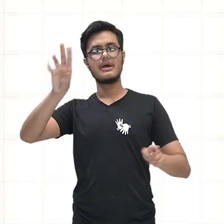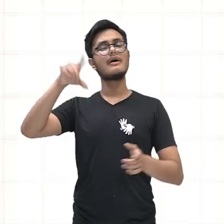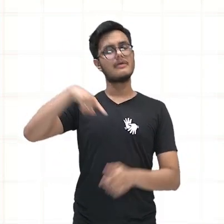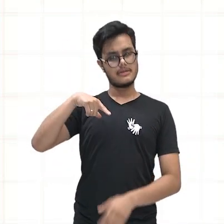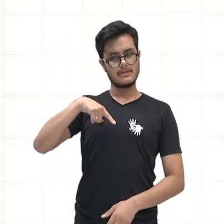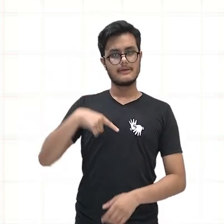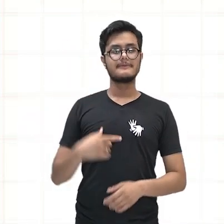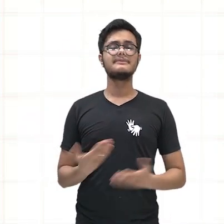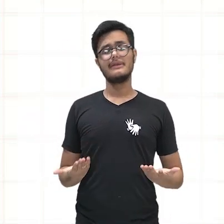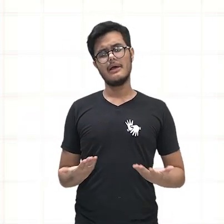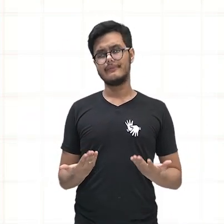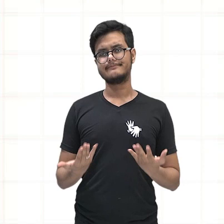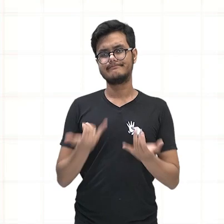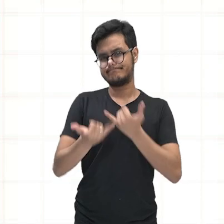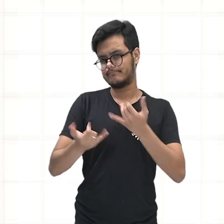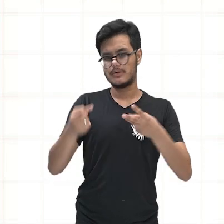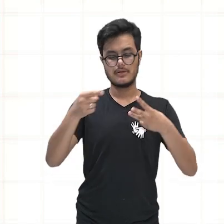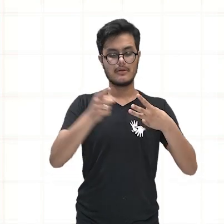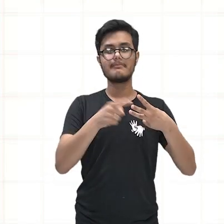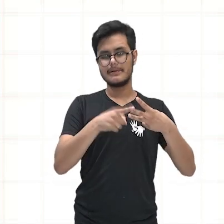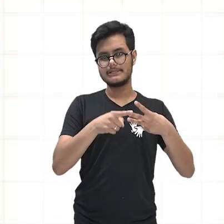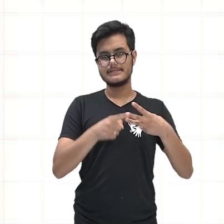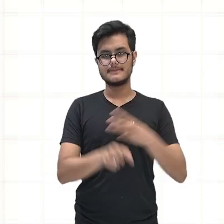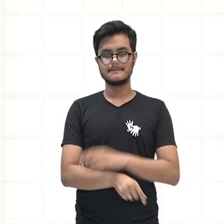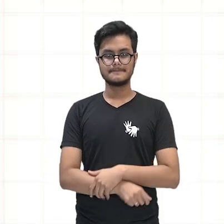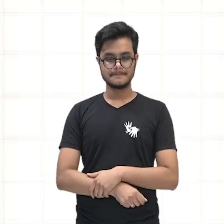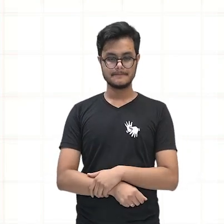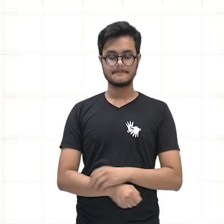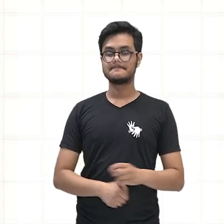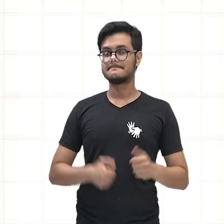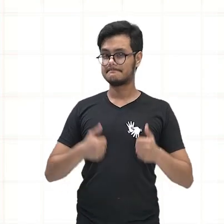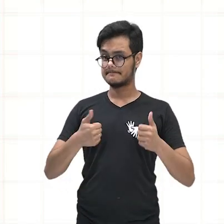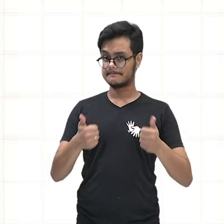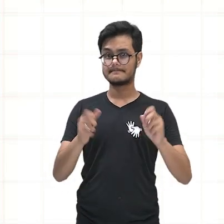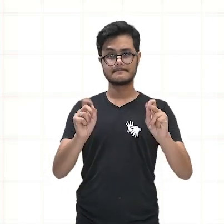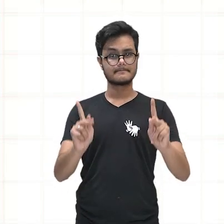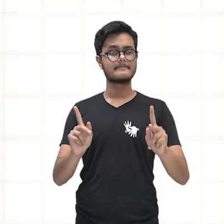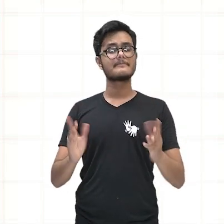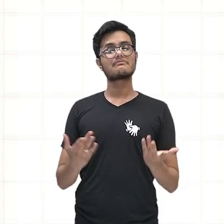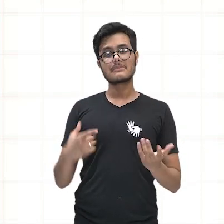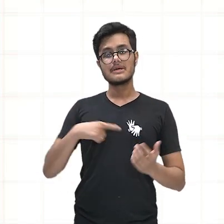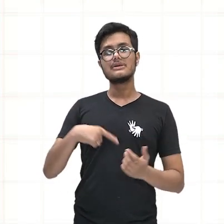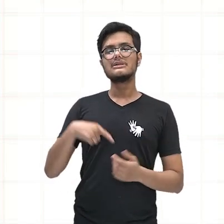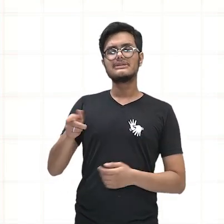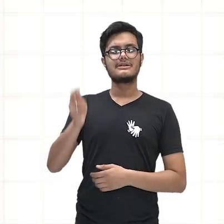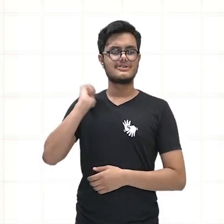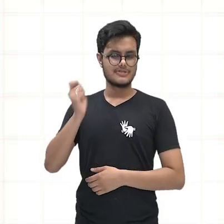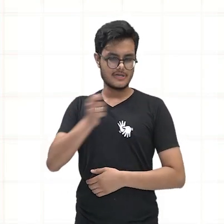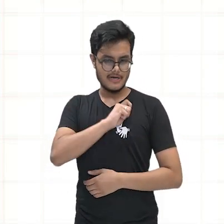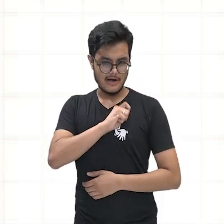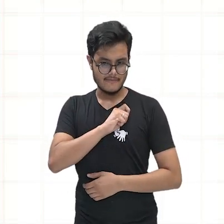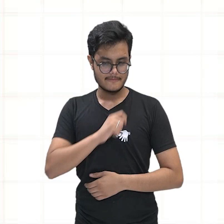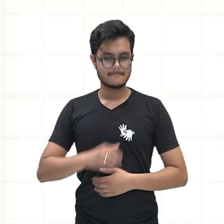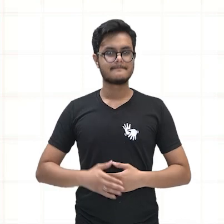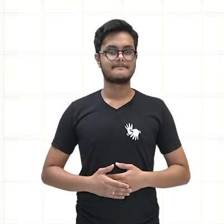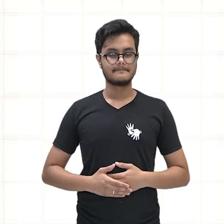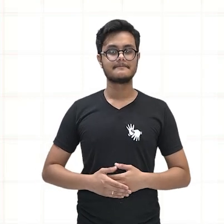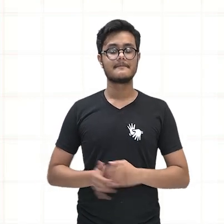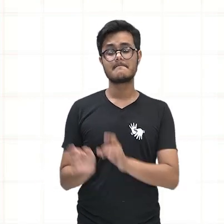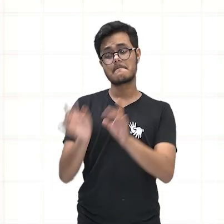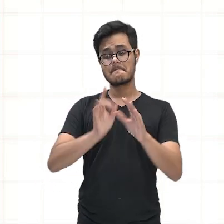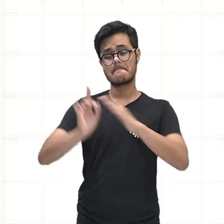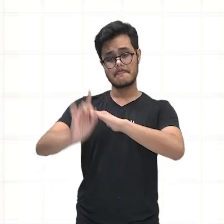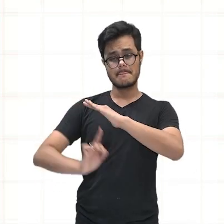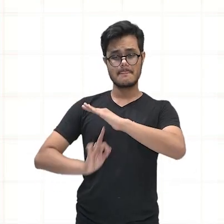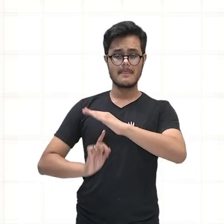Patrício né esse chefe de uma família era o Patrício que tinha ali o seu eh os clientes que